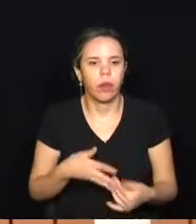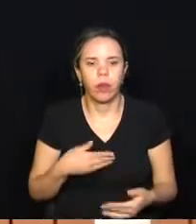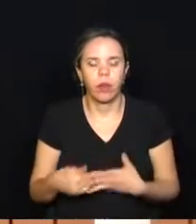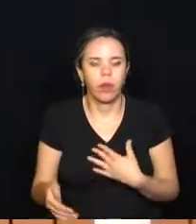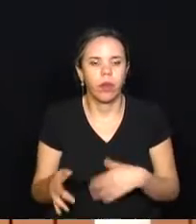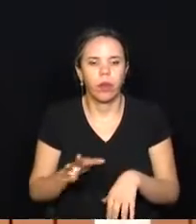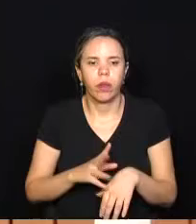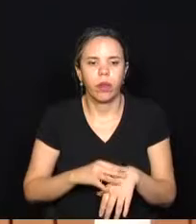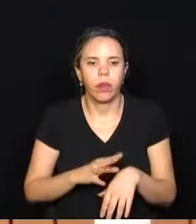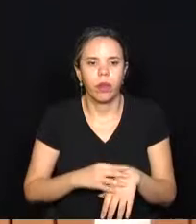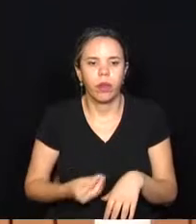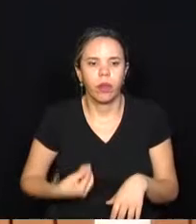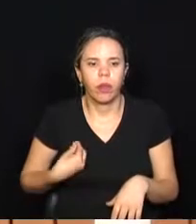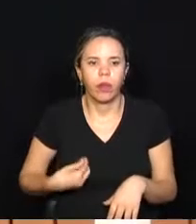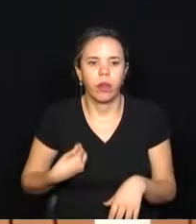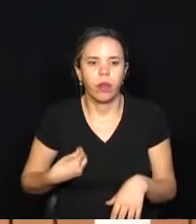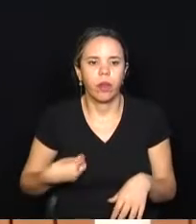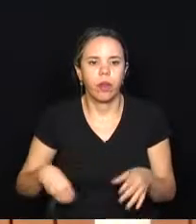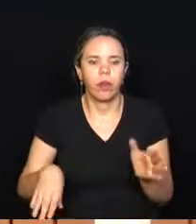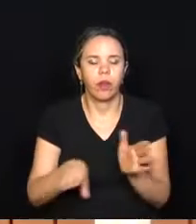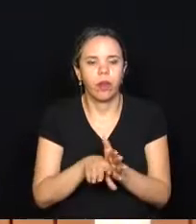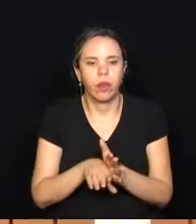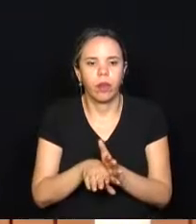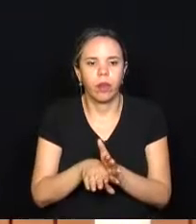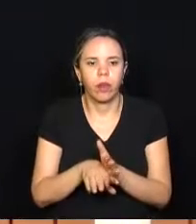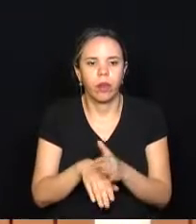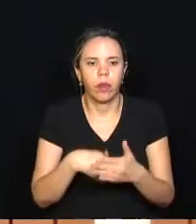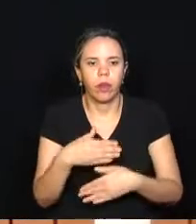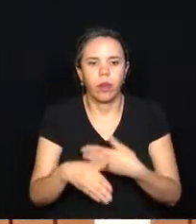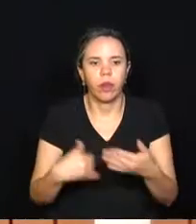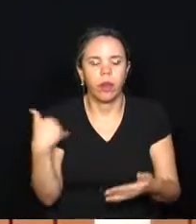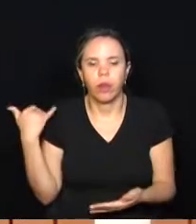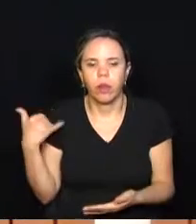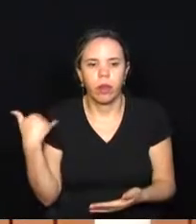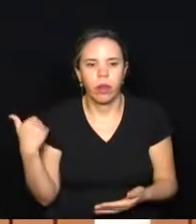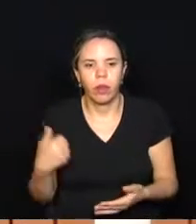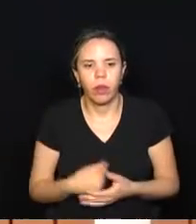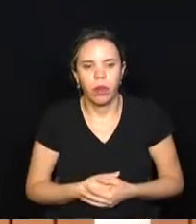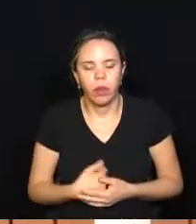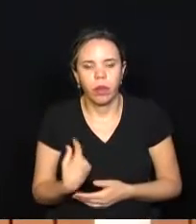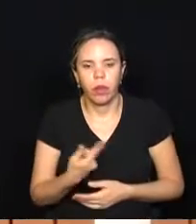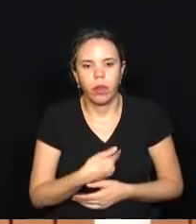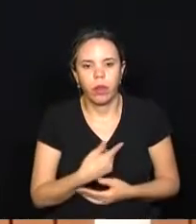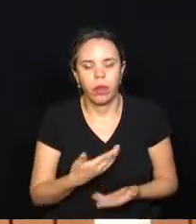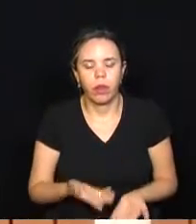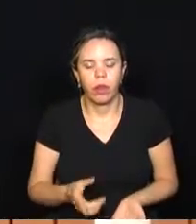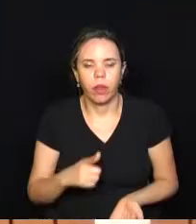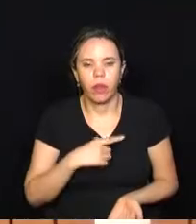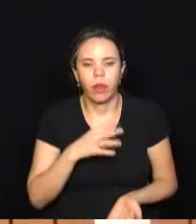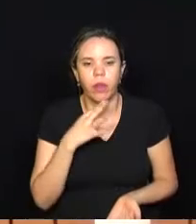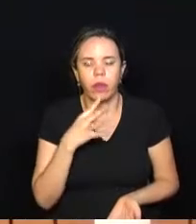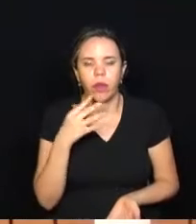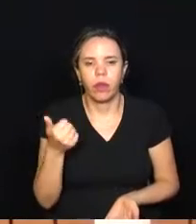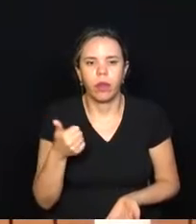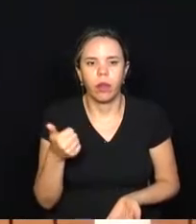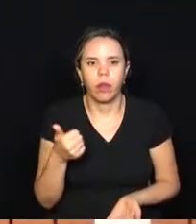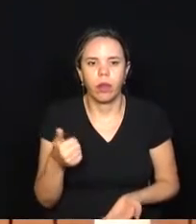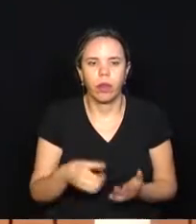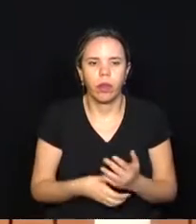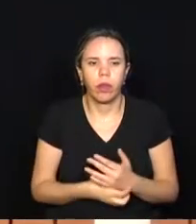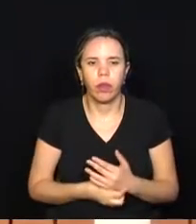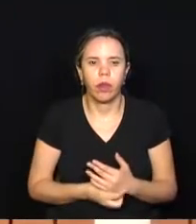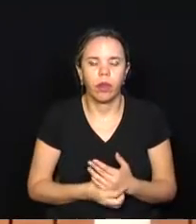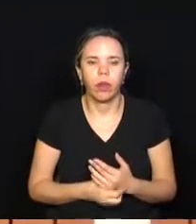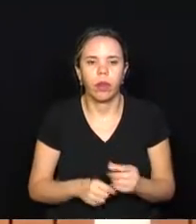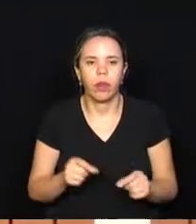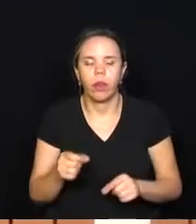patologia existente que poderá vir com o passar da idade, né? A gente tem que conhecer primeiro o que